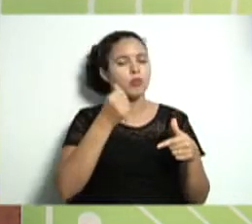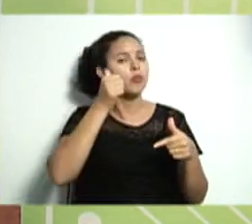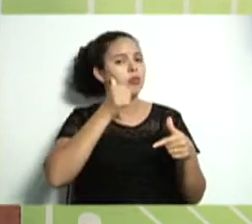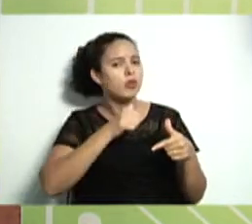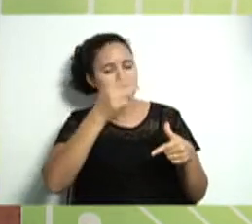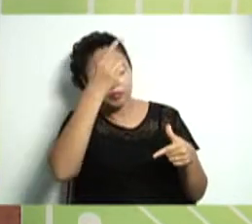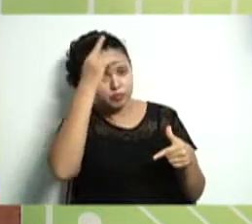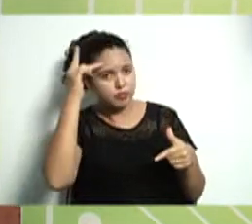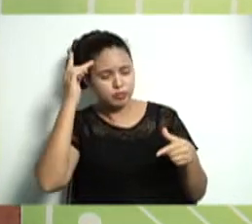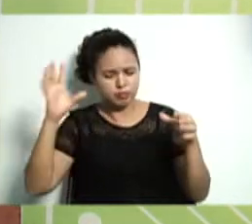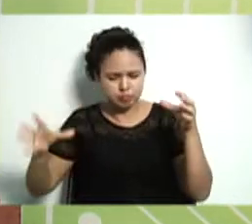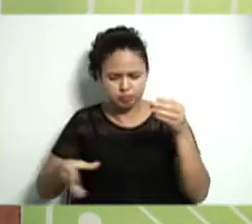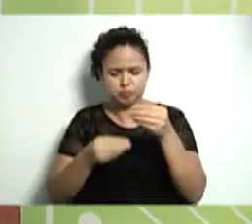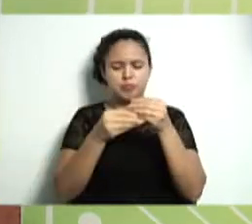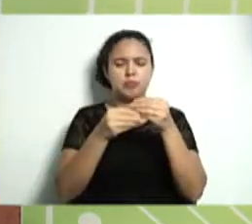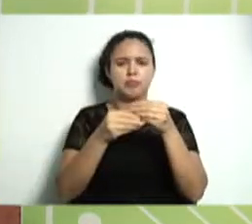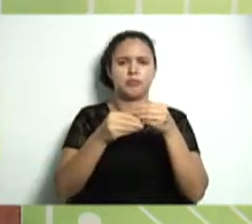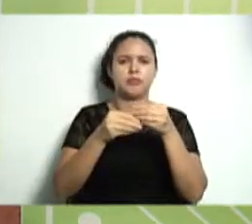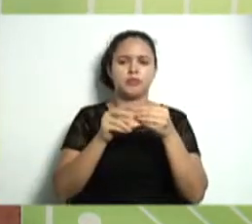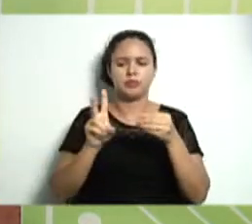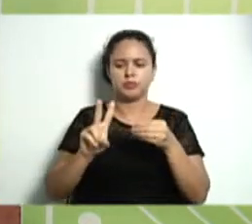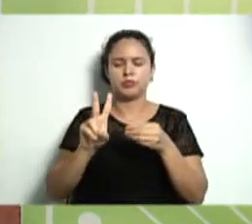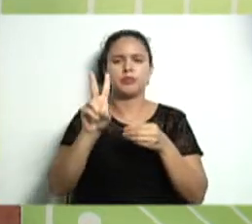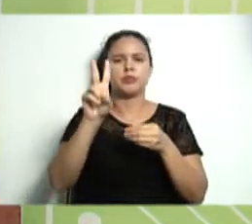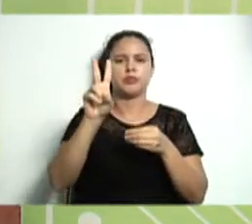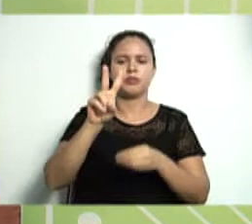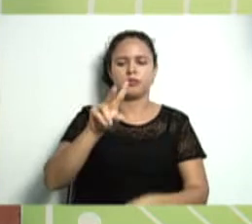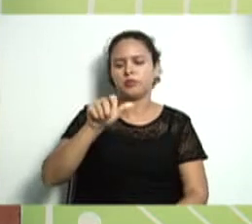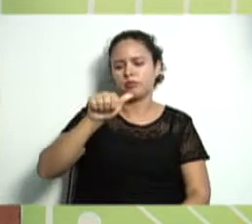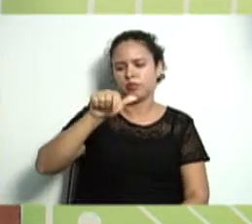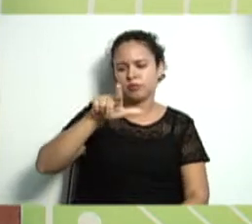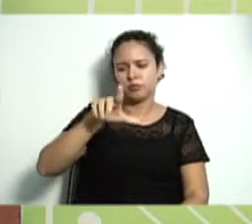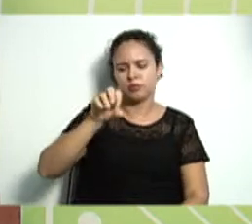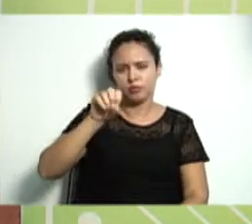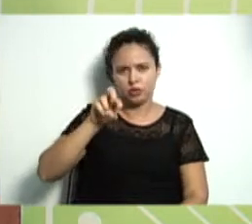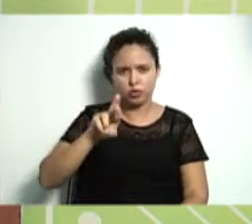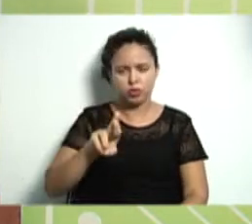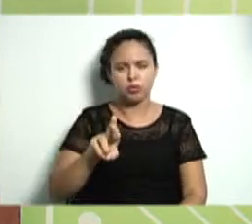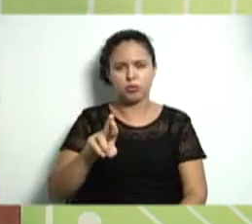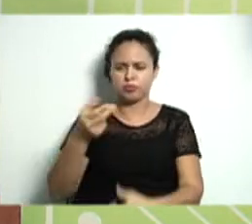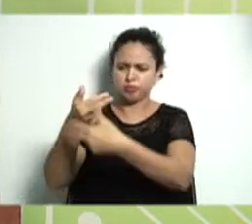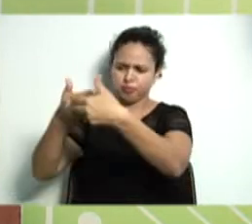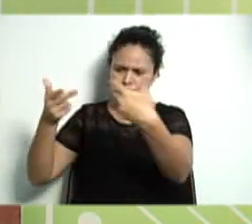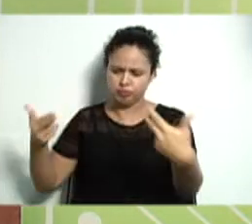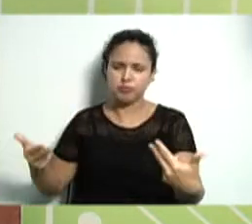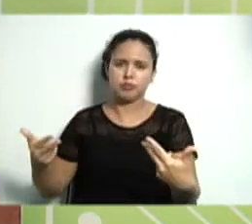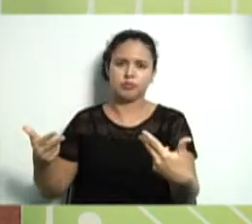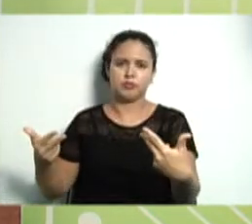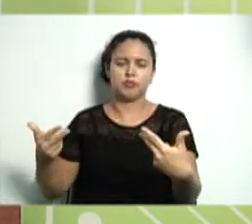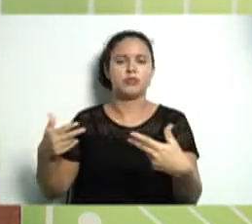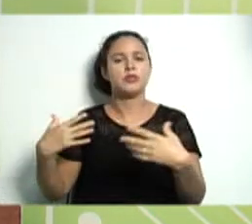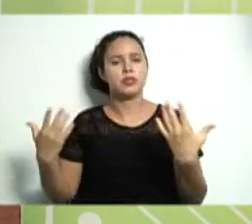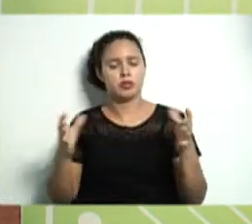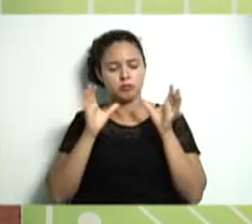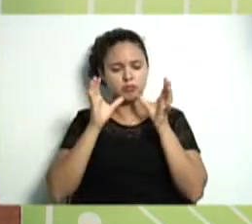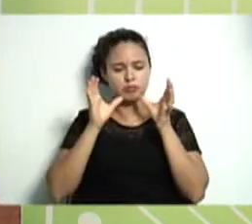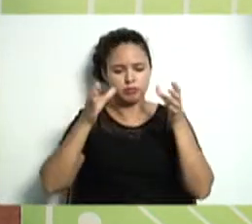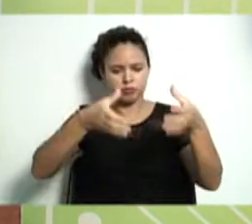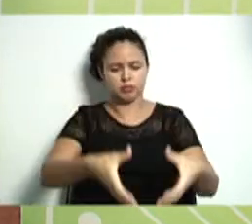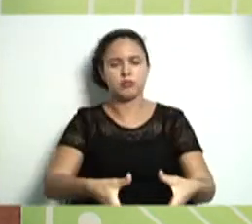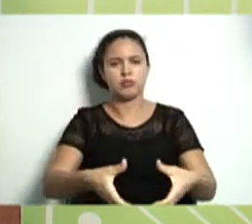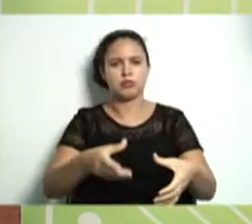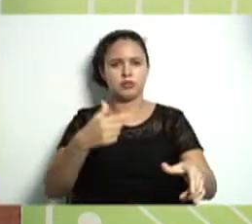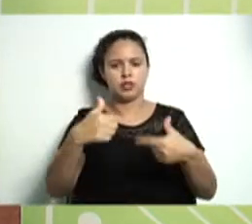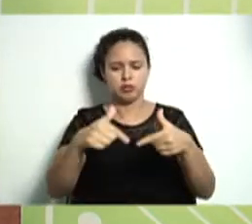ele agrega valor aos bens. Por isso o trabalho, ele é central na nossa